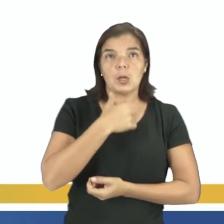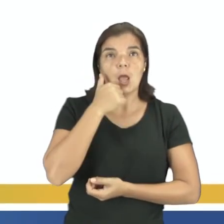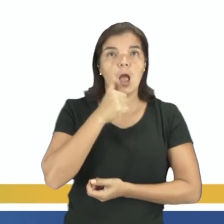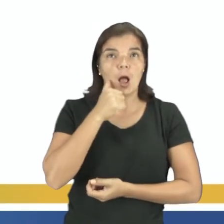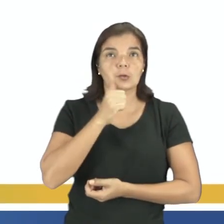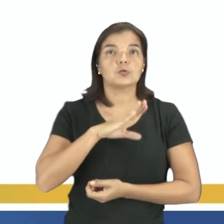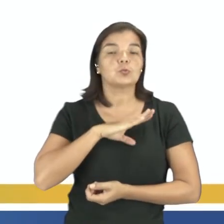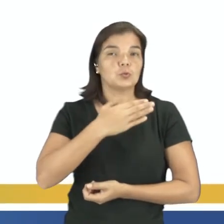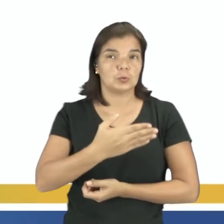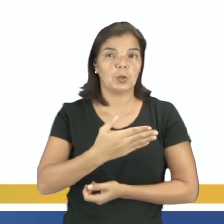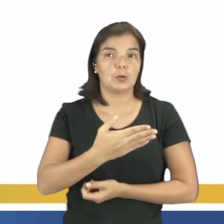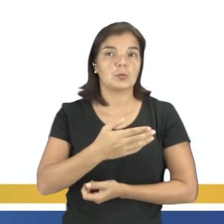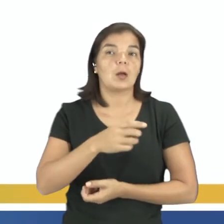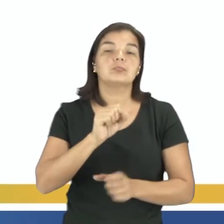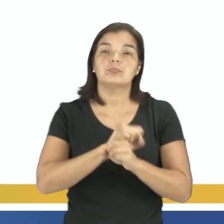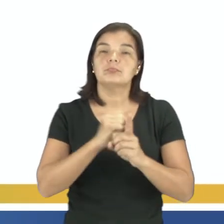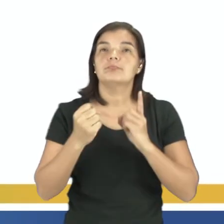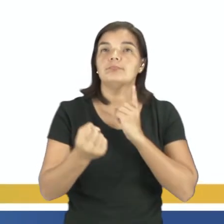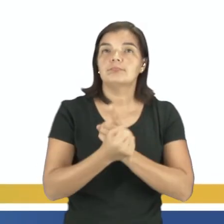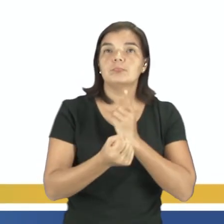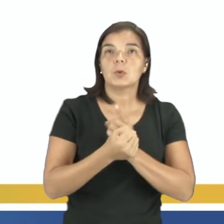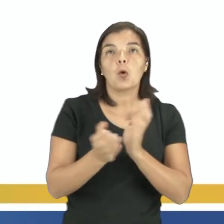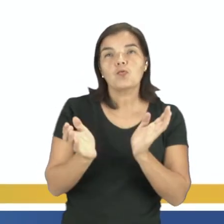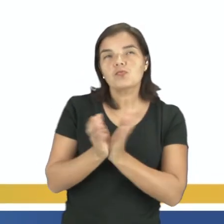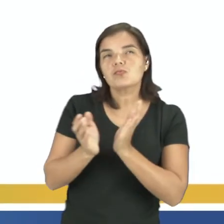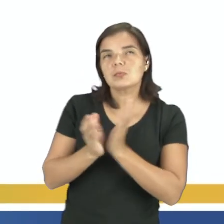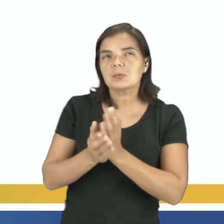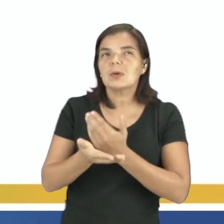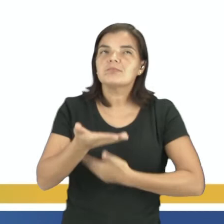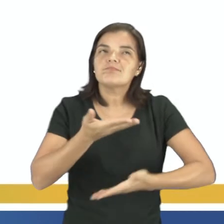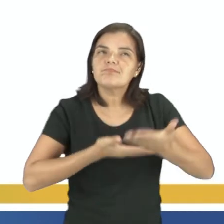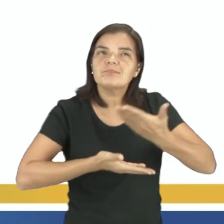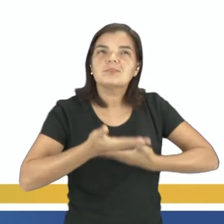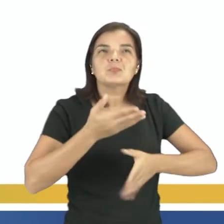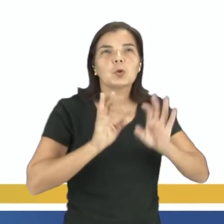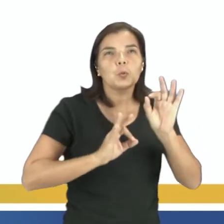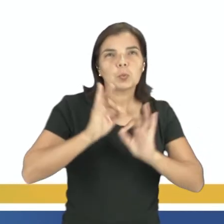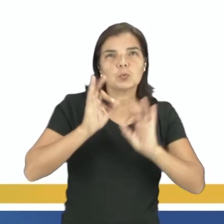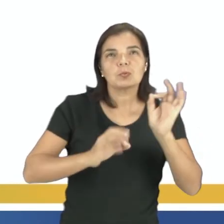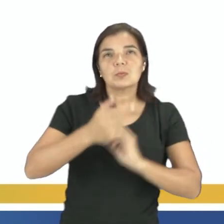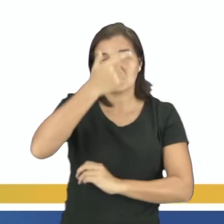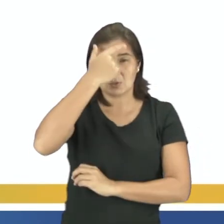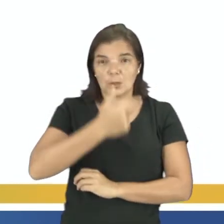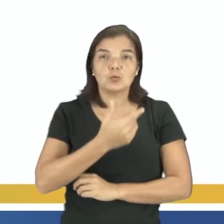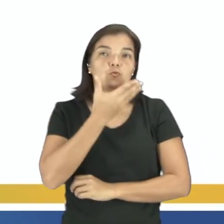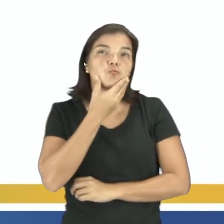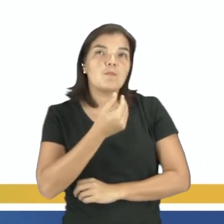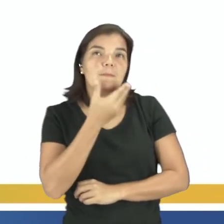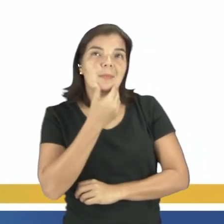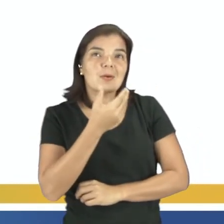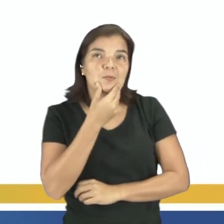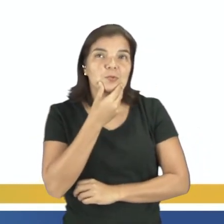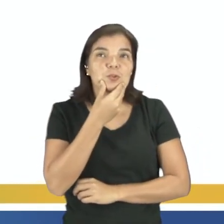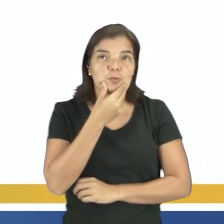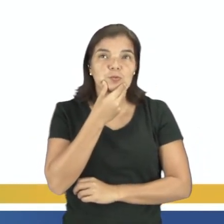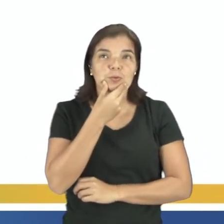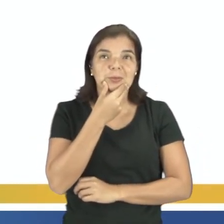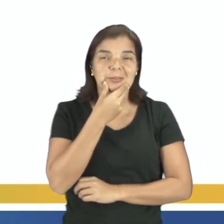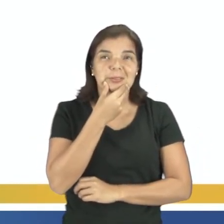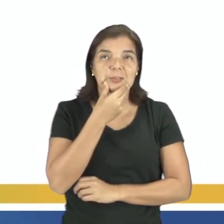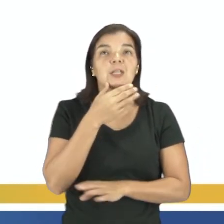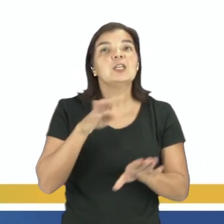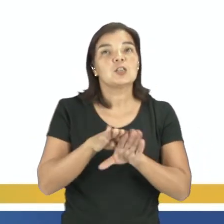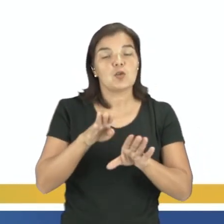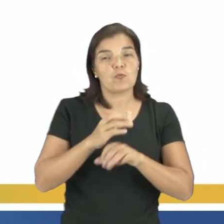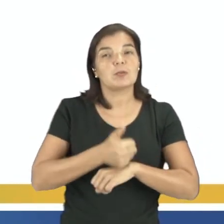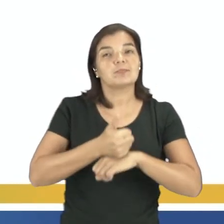humana assume no seio da sociedade. É o conjunto da civilização que elabora esse produto intermediário entre o macho e o